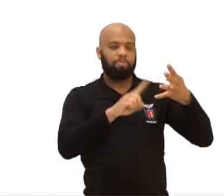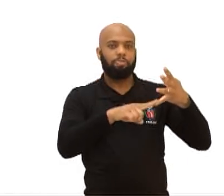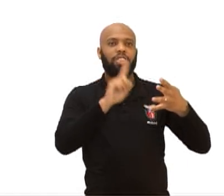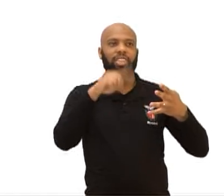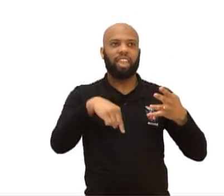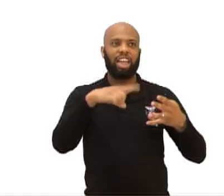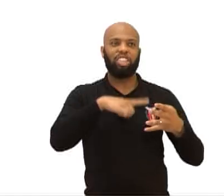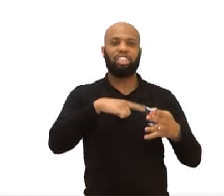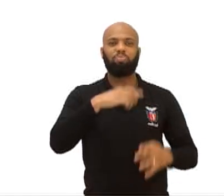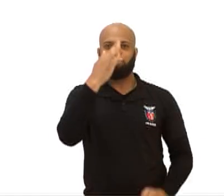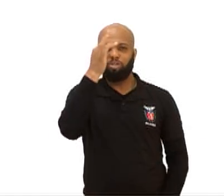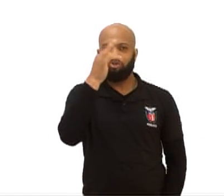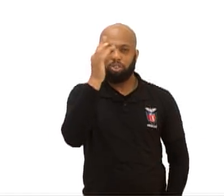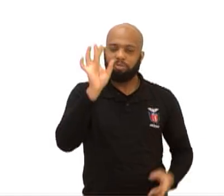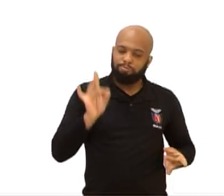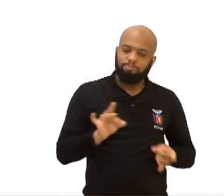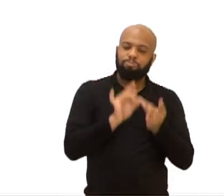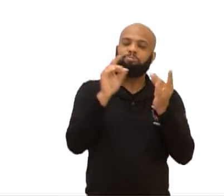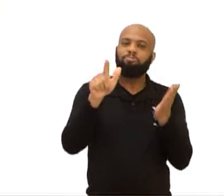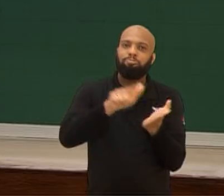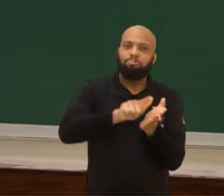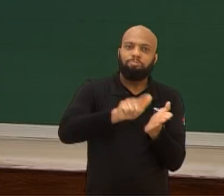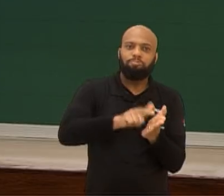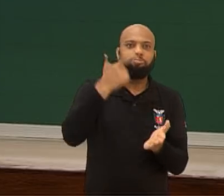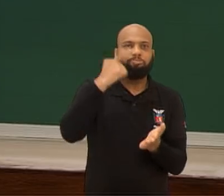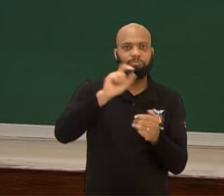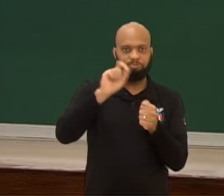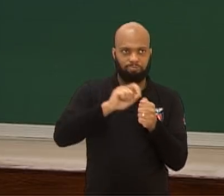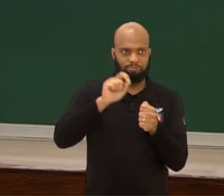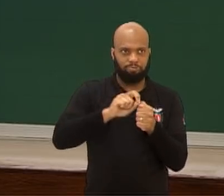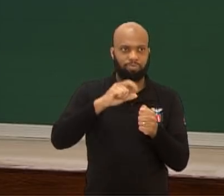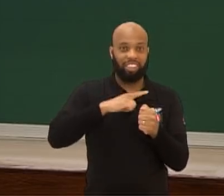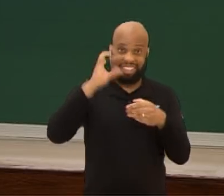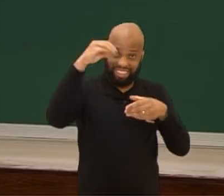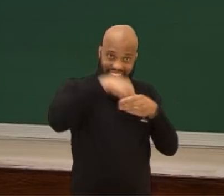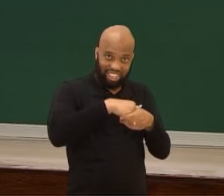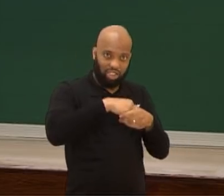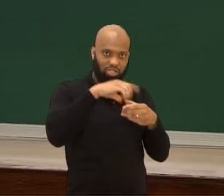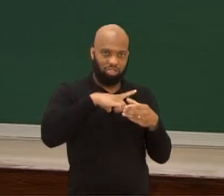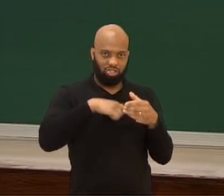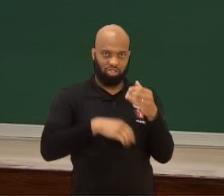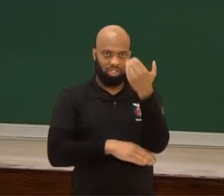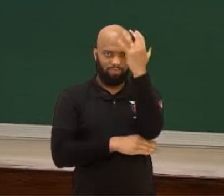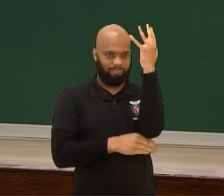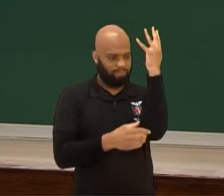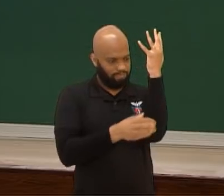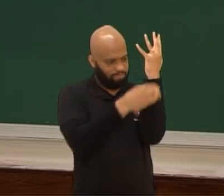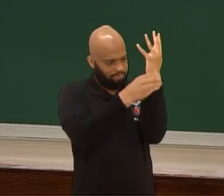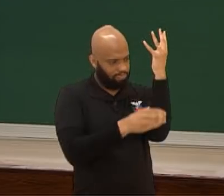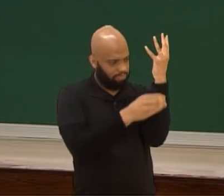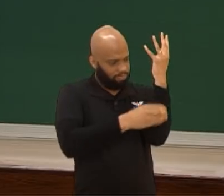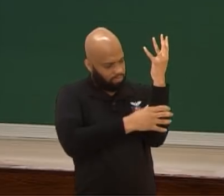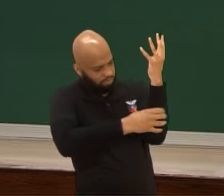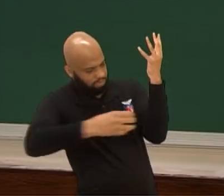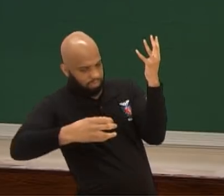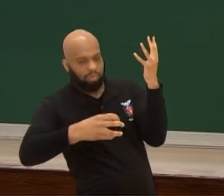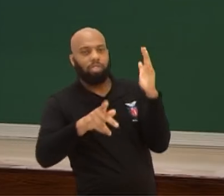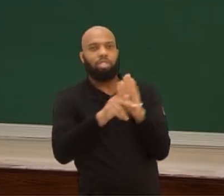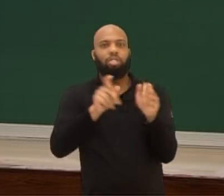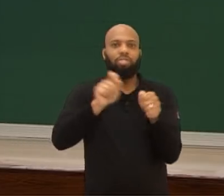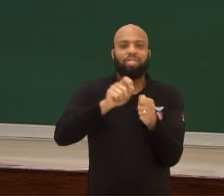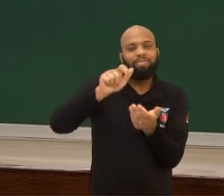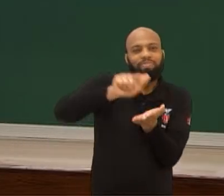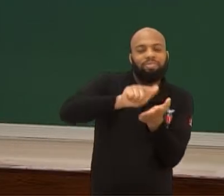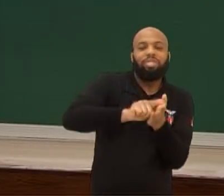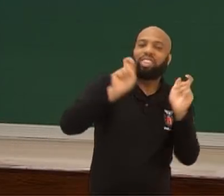uma planta e na verdade era tirada a parte de dentro do caule da planta para fazer uma espécie de